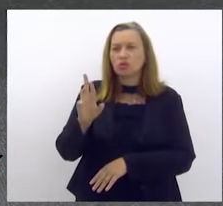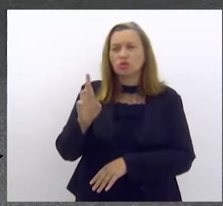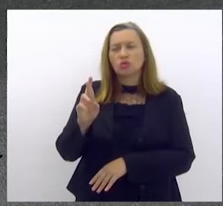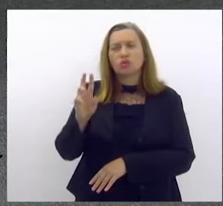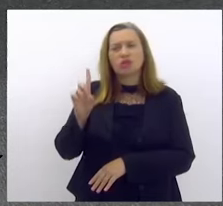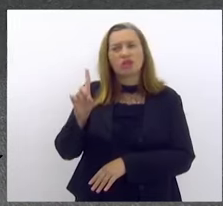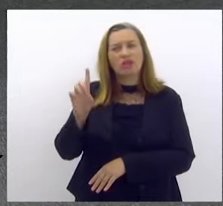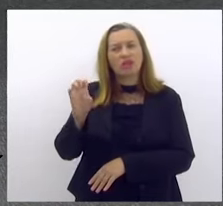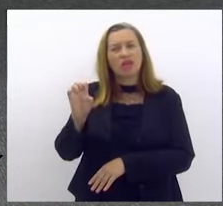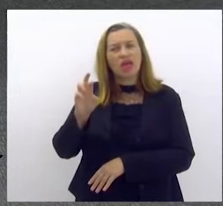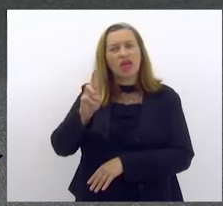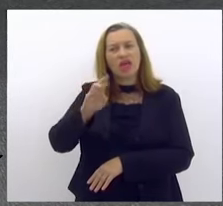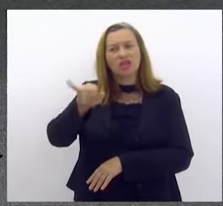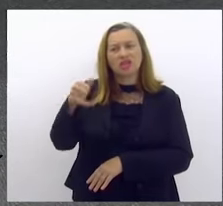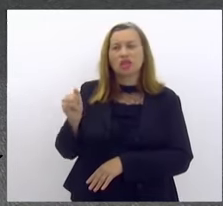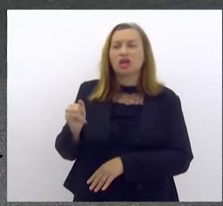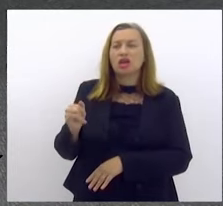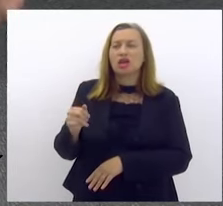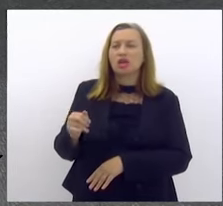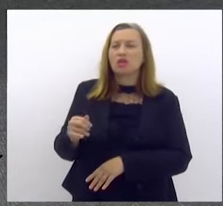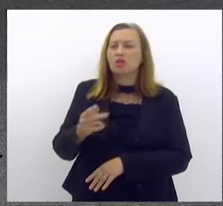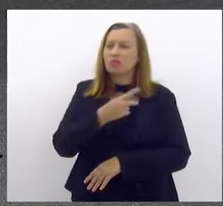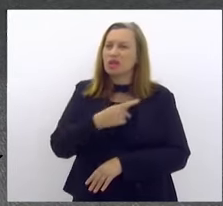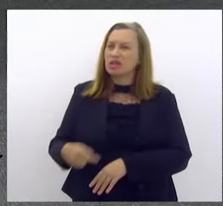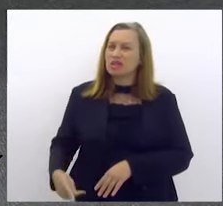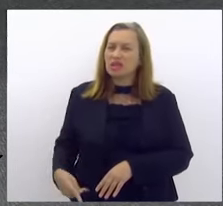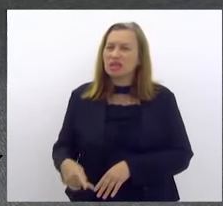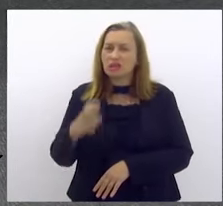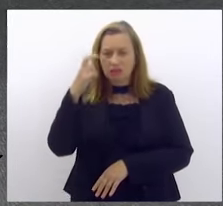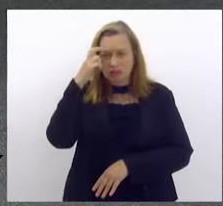Sudeste, sendo uma pessoa inteligente, se não vi